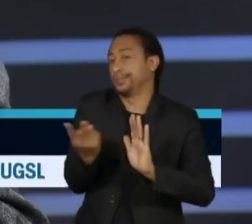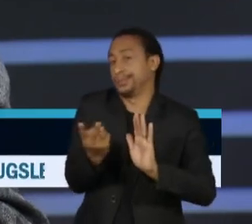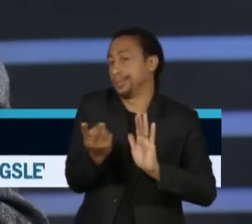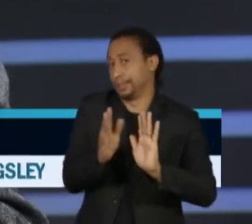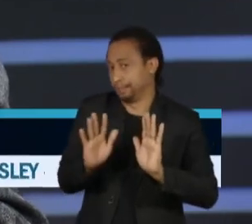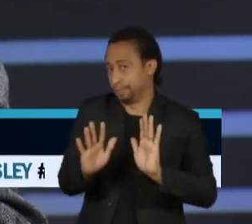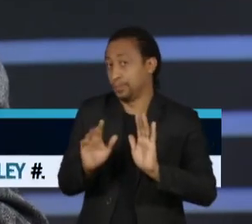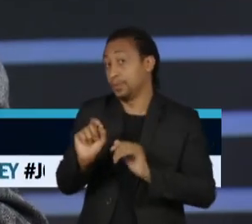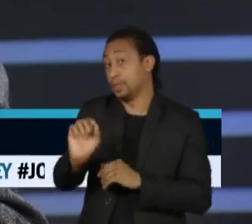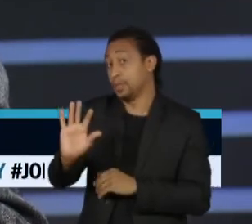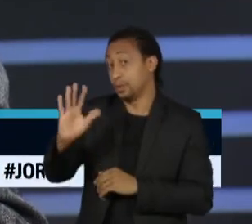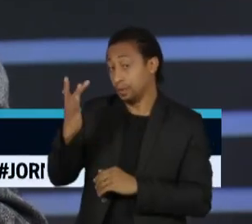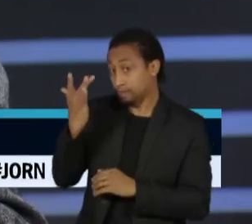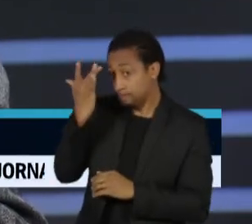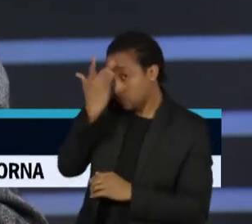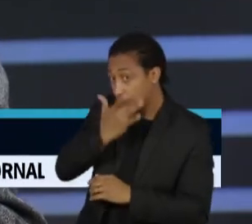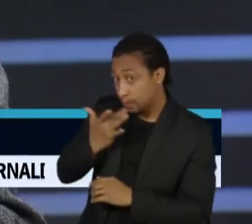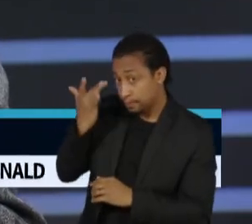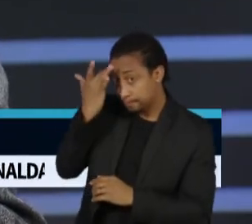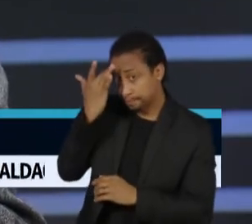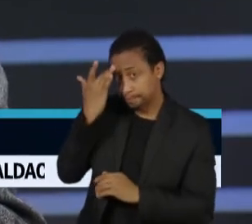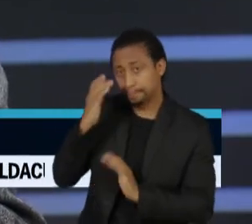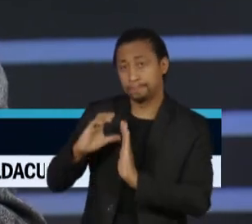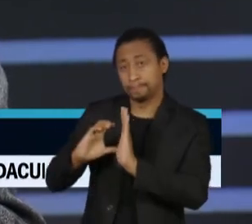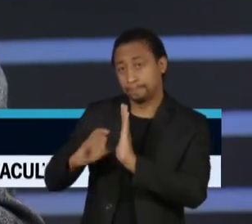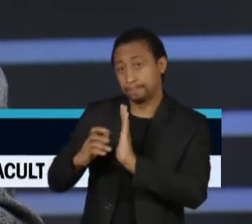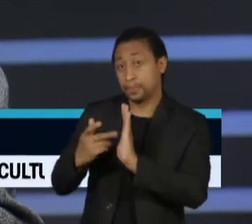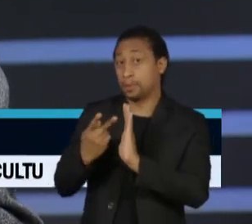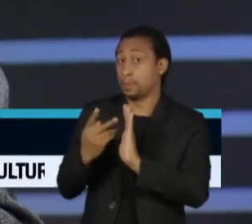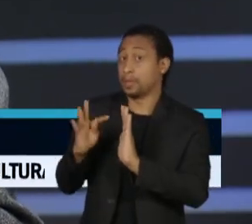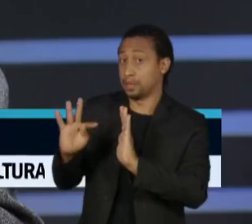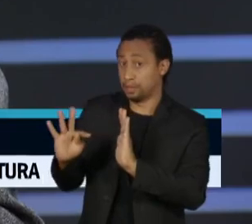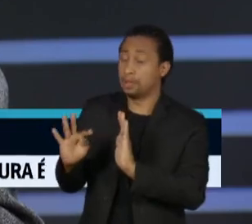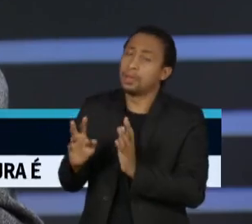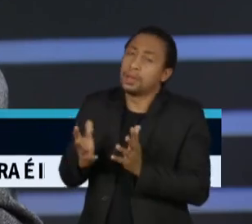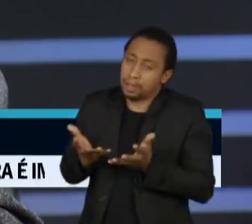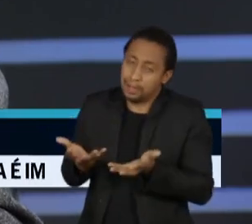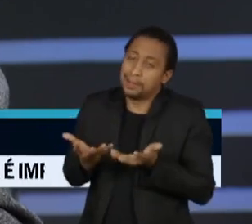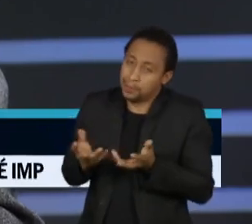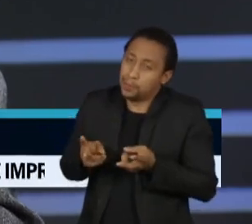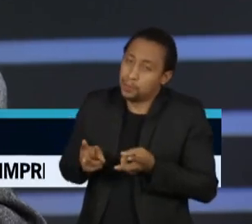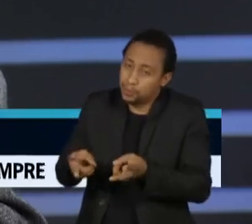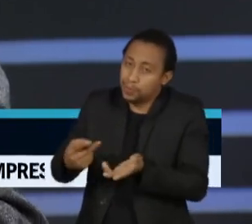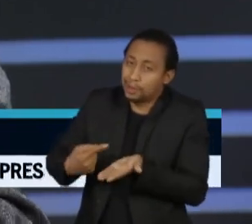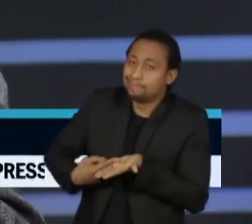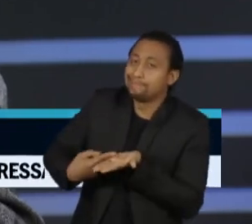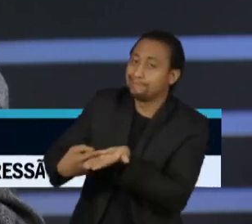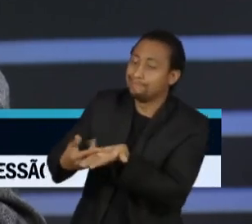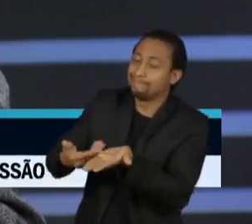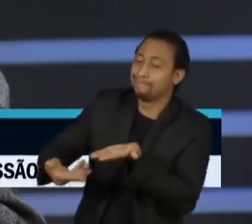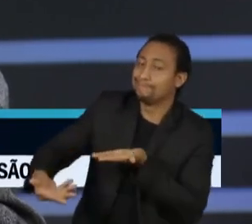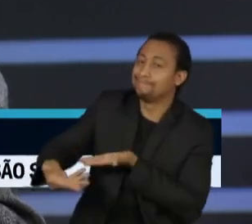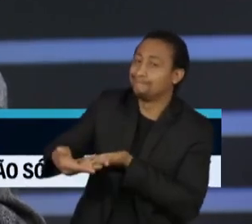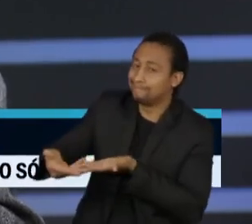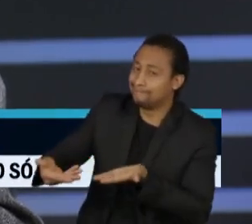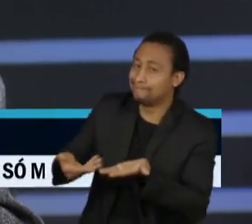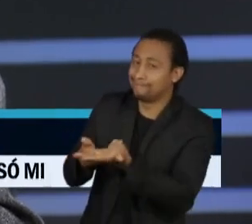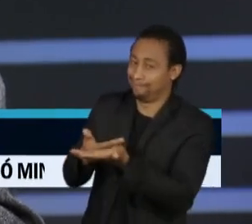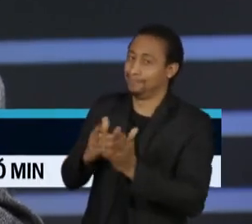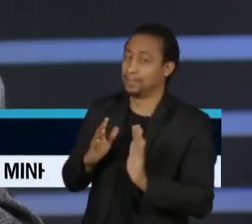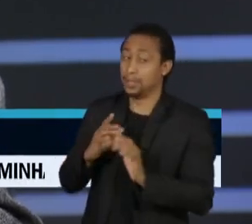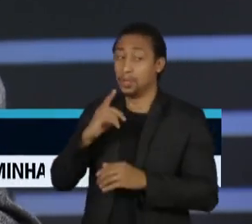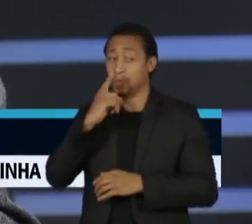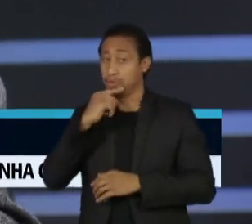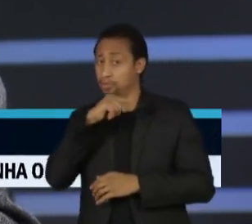o Haddad e o PT sustenta a posição de que eles querem negociar. Ou seja, eles não querem aproveitar o que o Gilmar